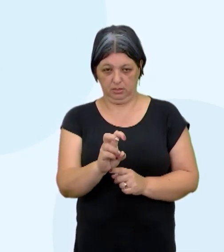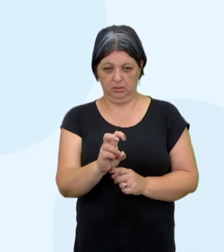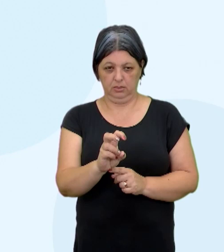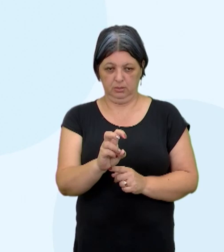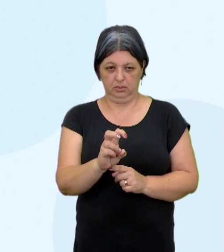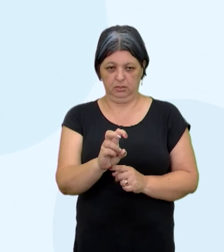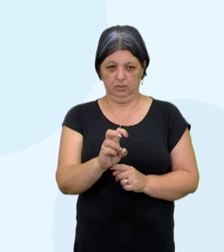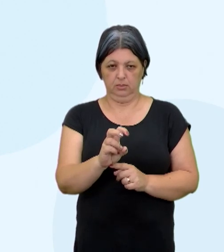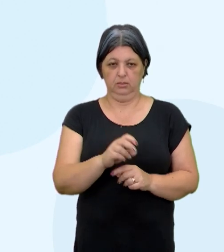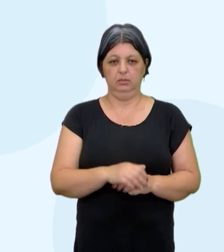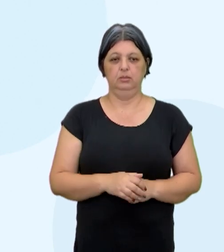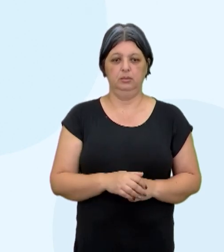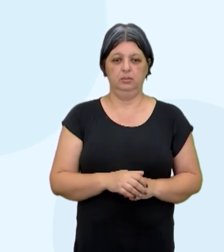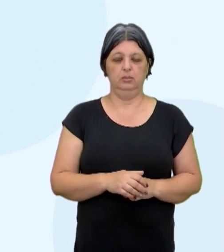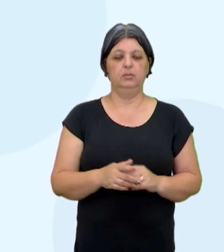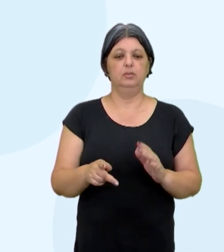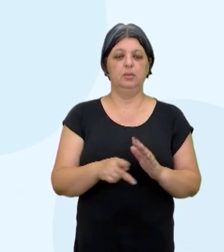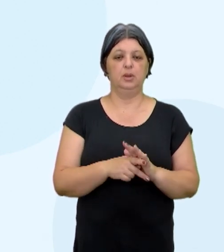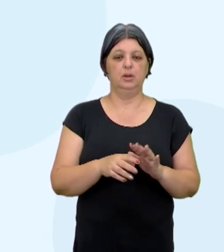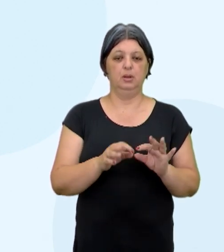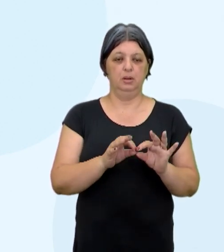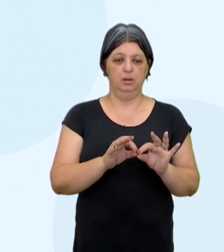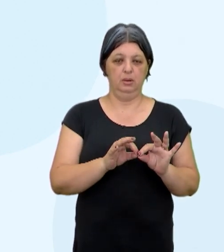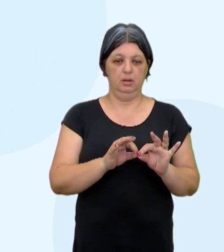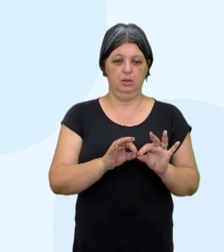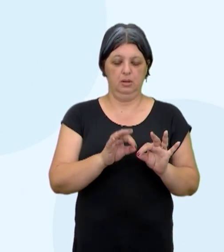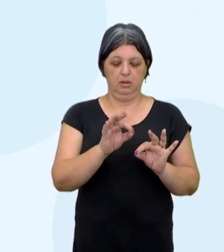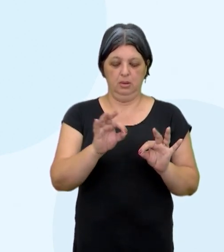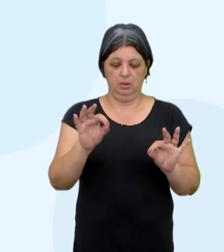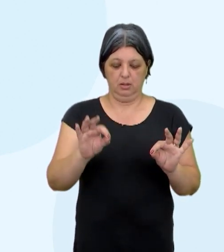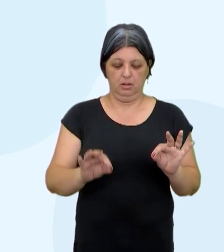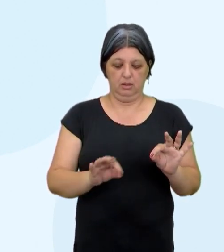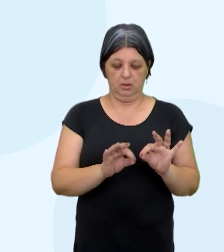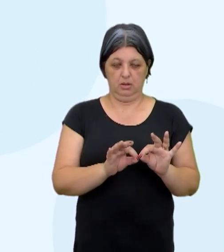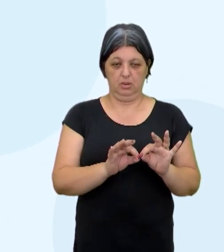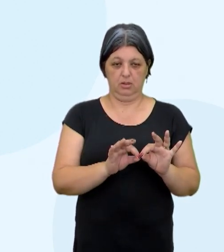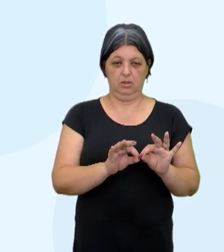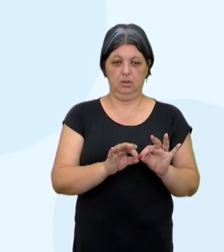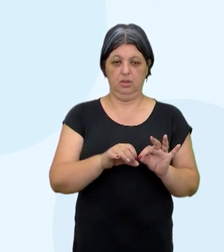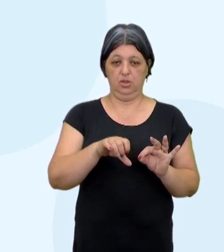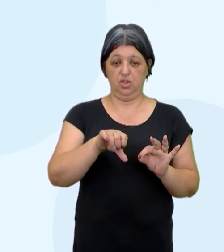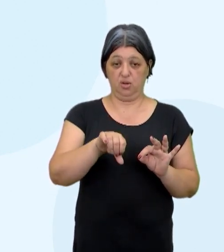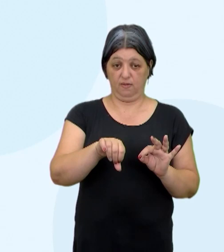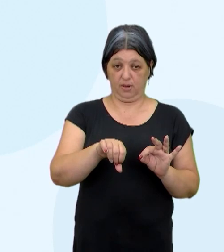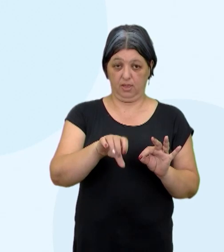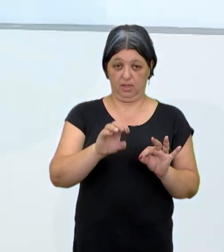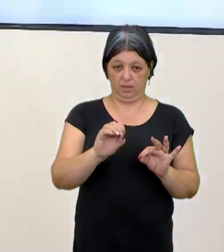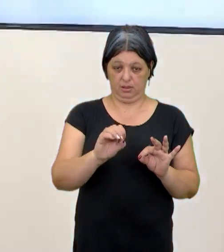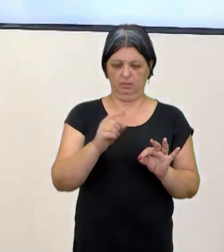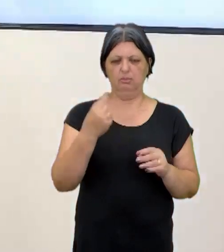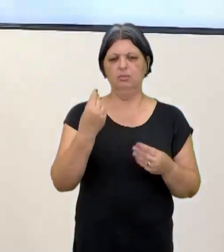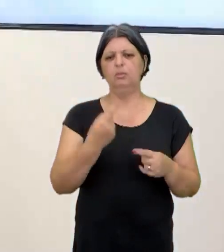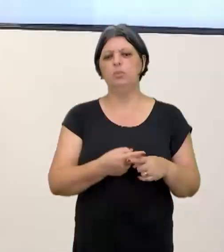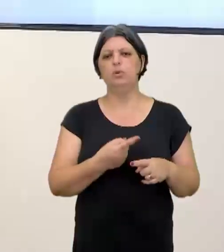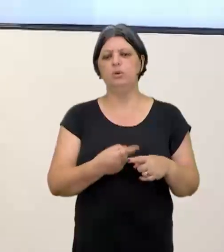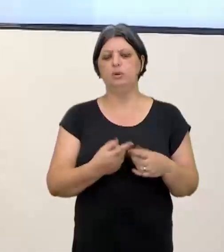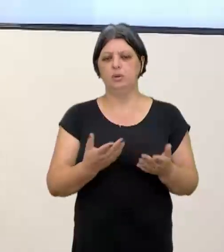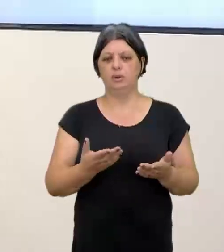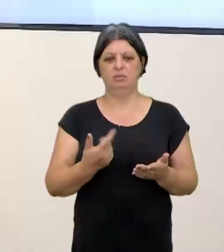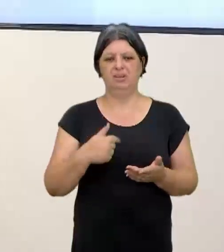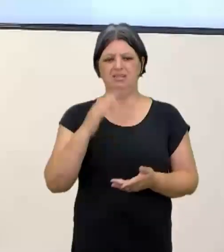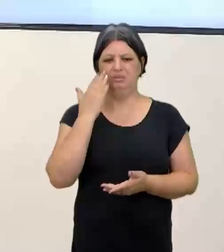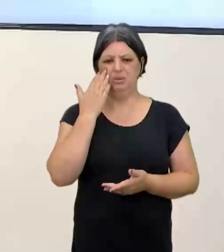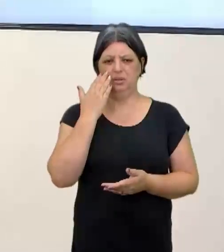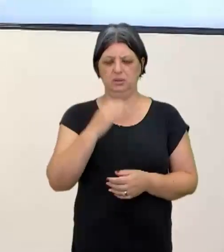aqui a gente tem 135 e aqui a gente tem um quadrado que tem um ângulo de 90, tá? Por que você está falando disso, professora? Não